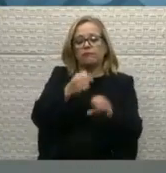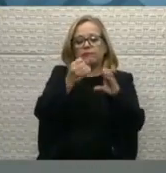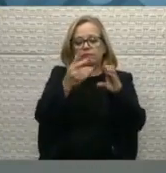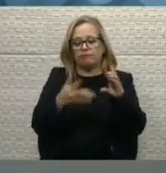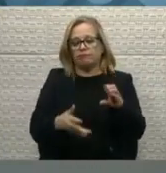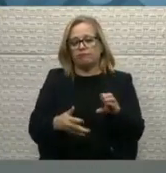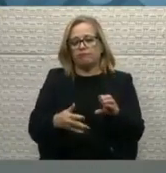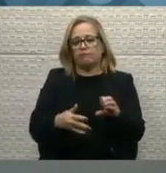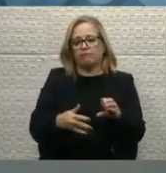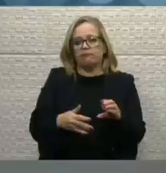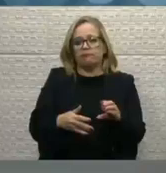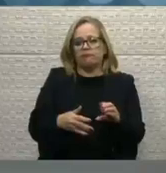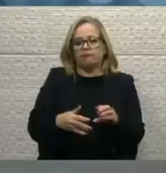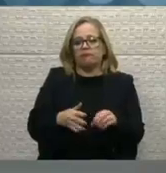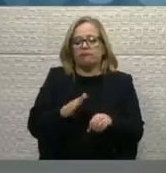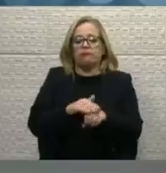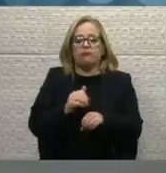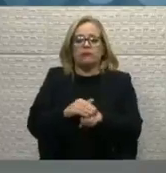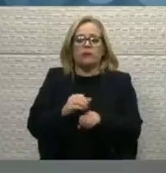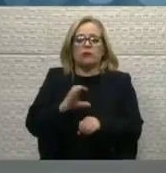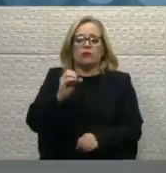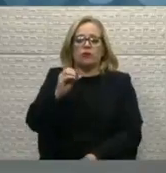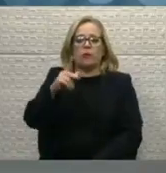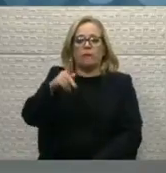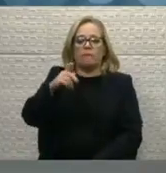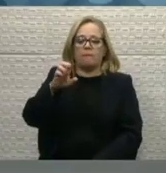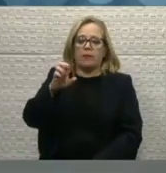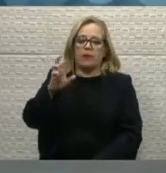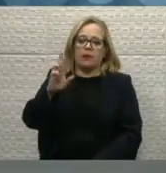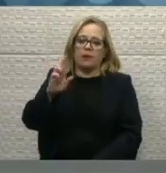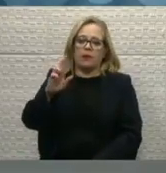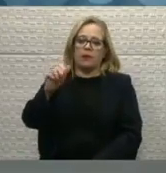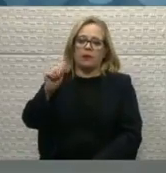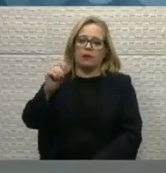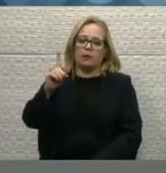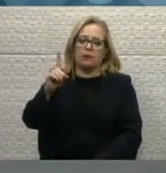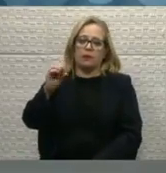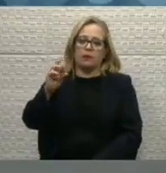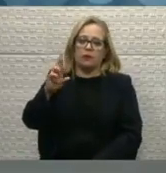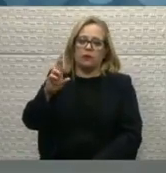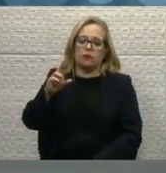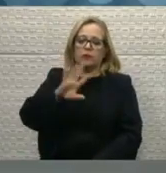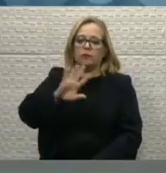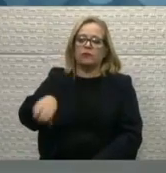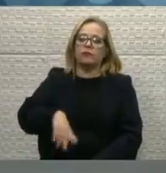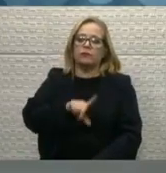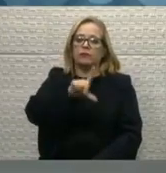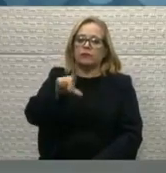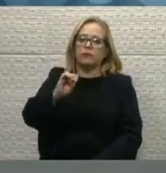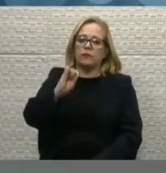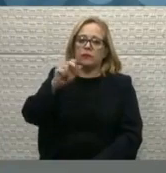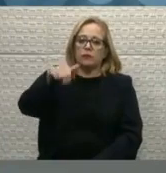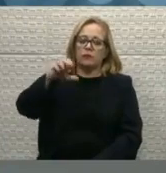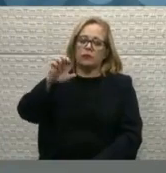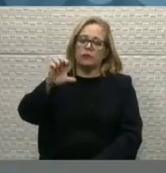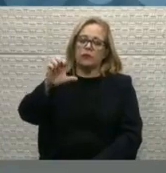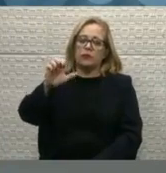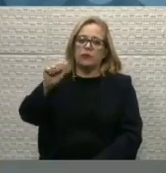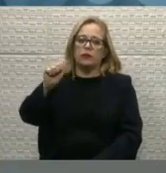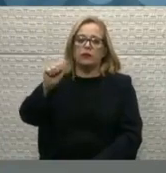característica, ela vai ser chamada de operador linear. E nós queremos estudar alguns vetores e algumas